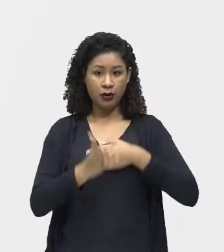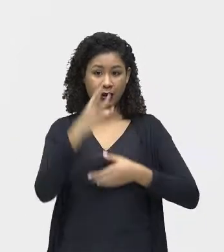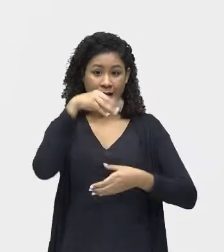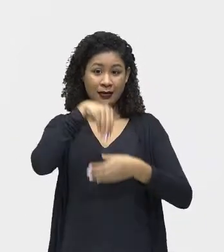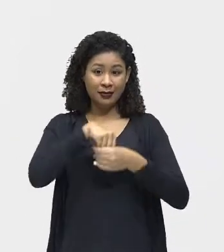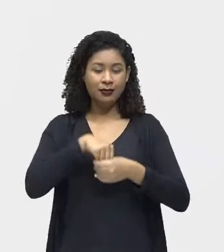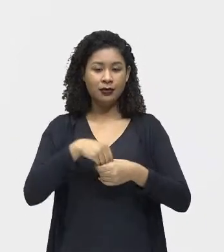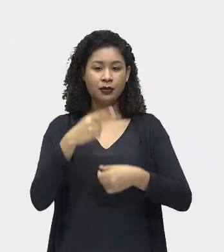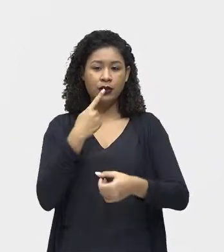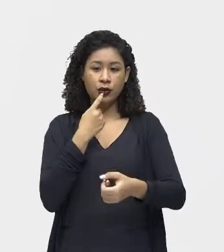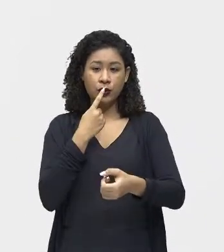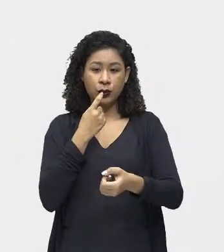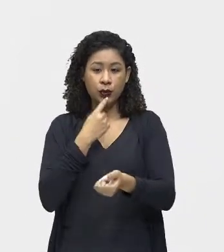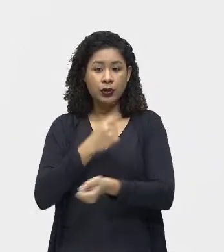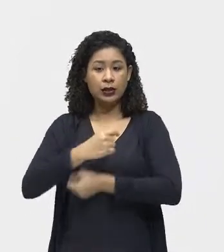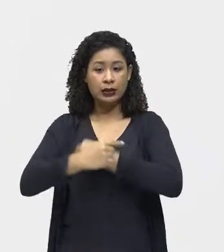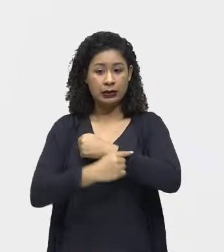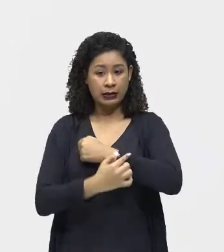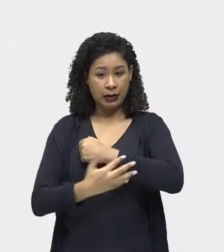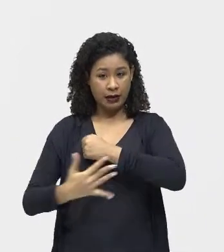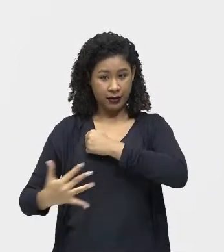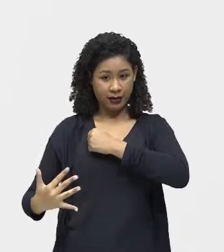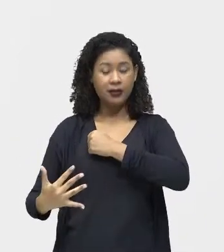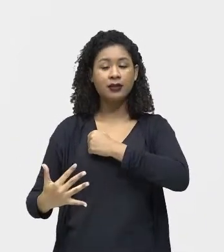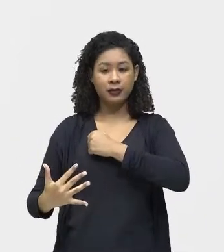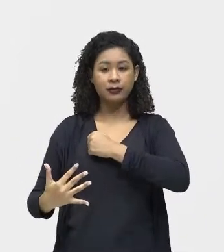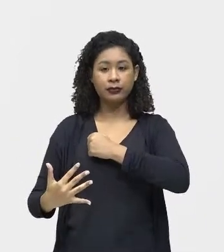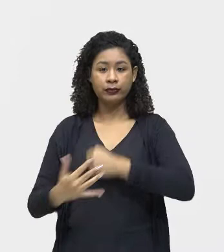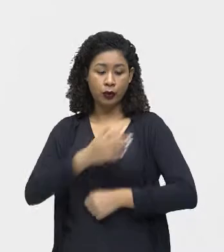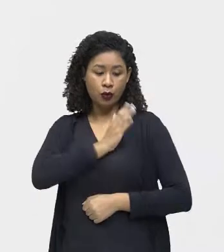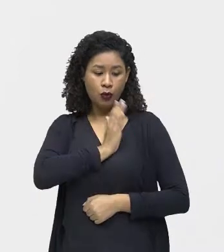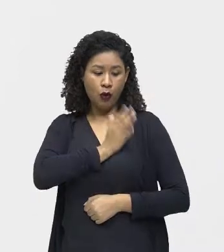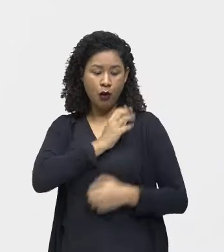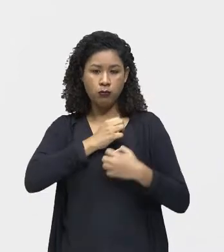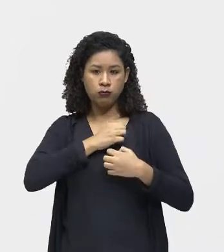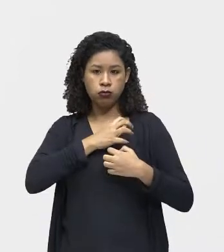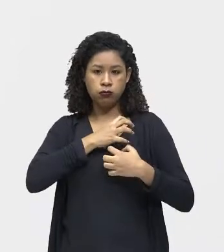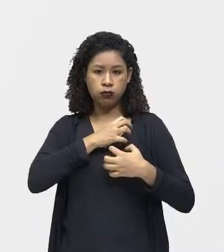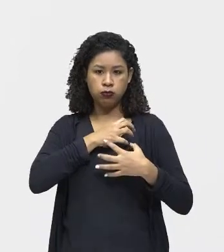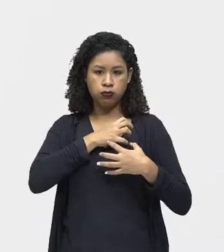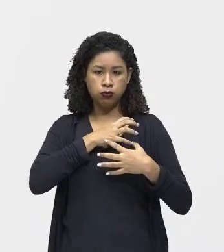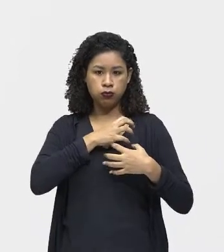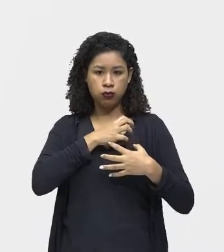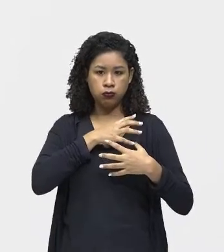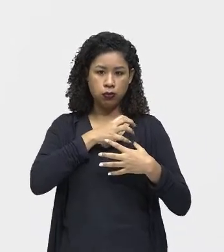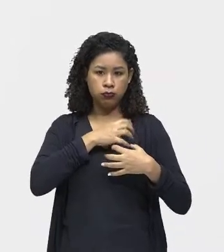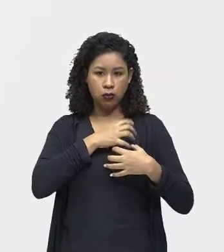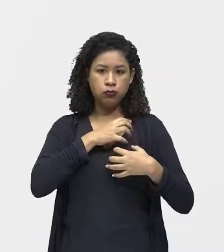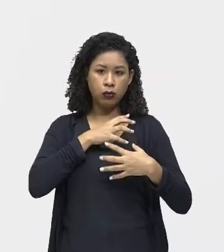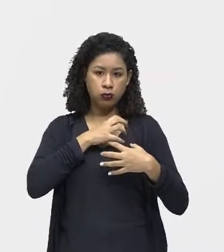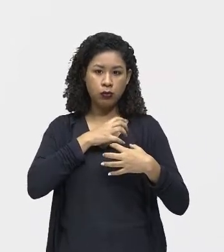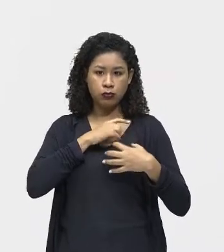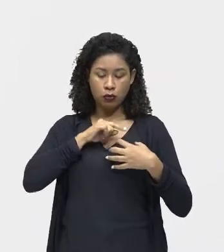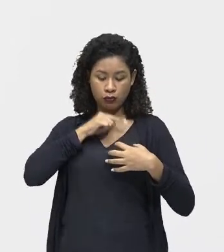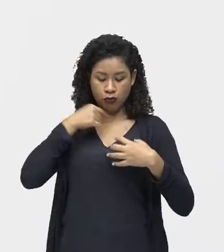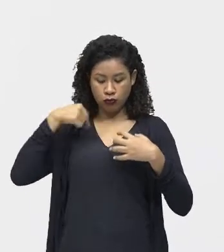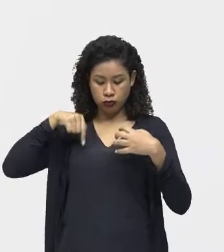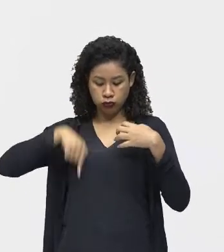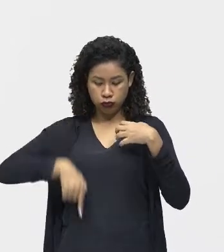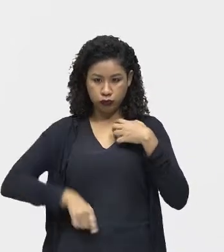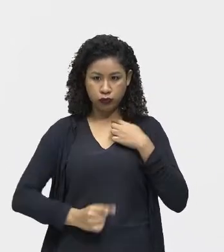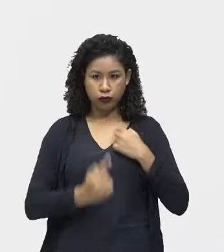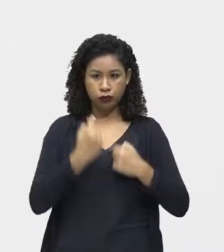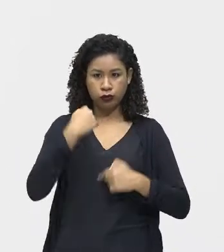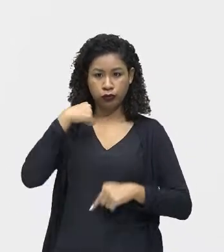impulsionado pelo coração e que vai circular ali por todas as partes do nosso corpo. E também, né, tem uma